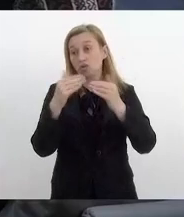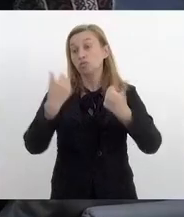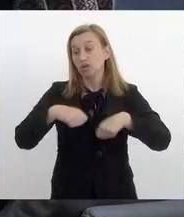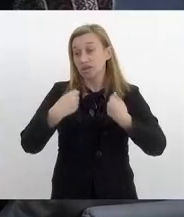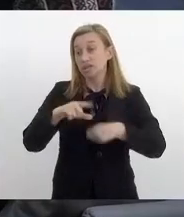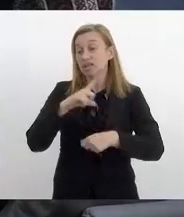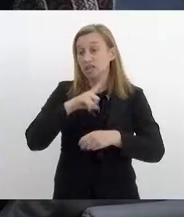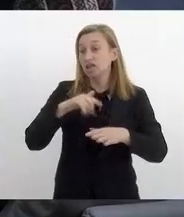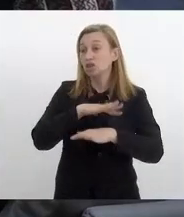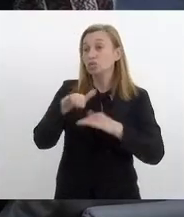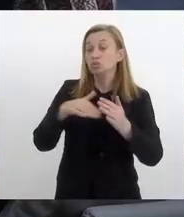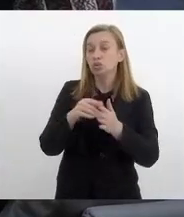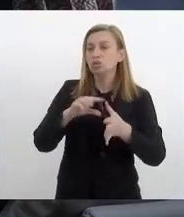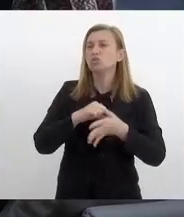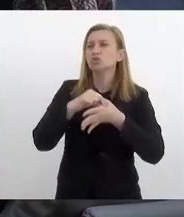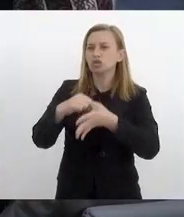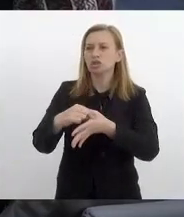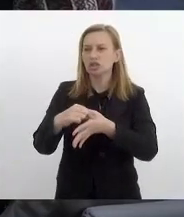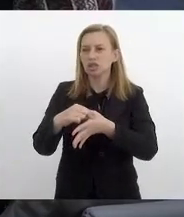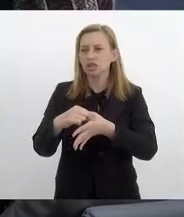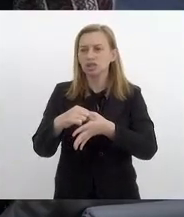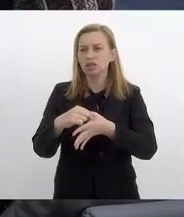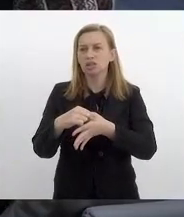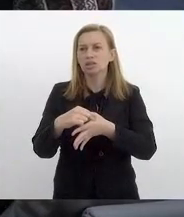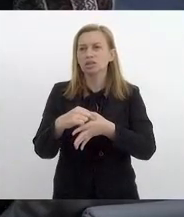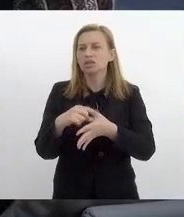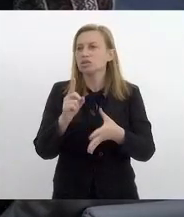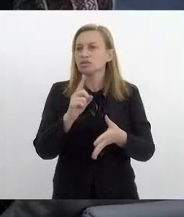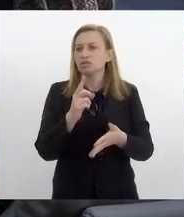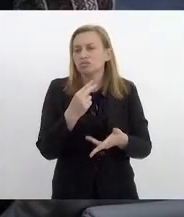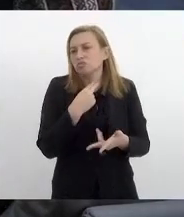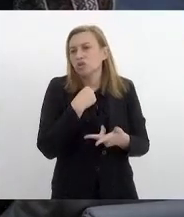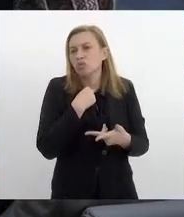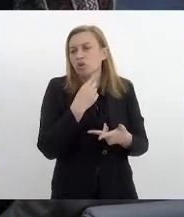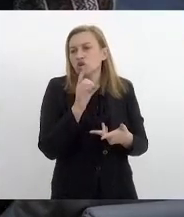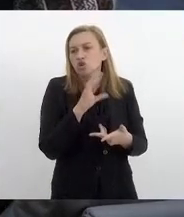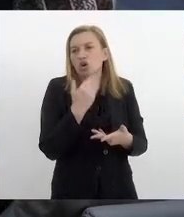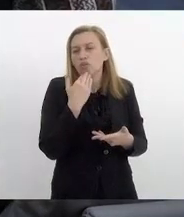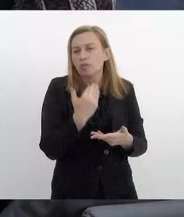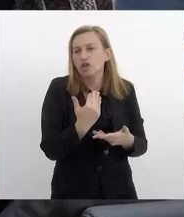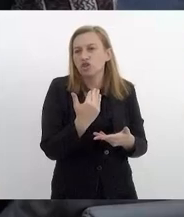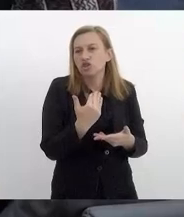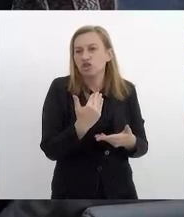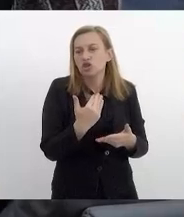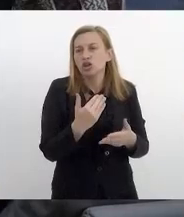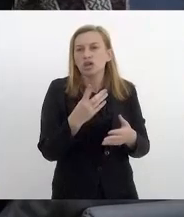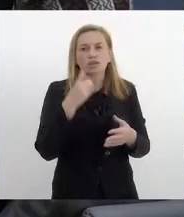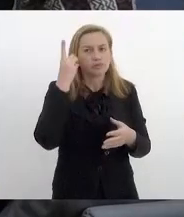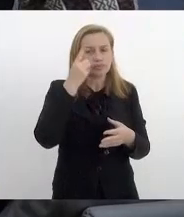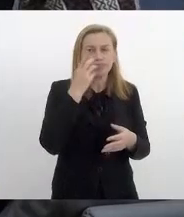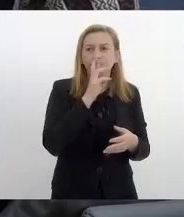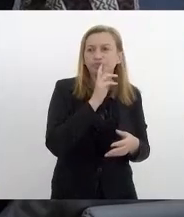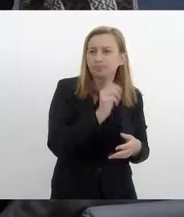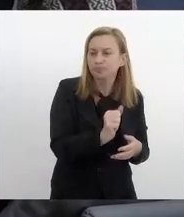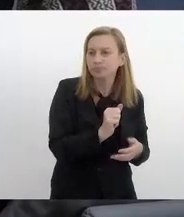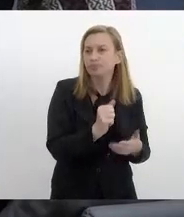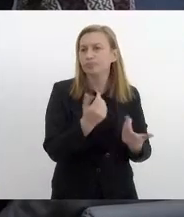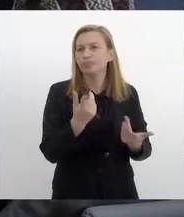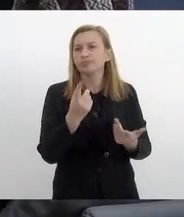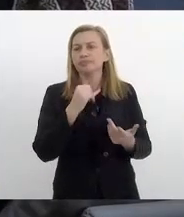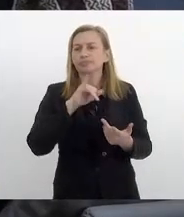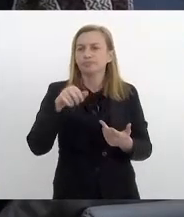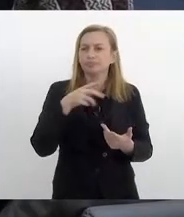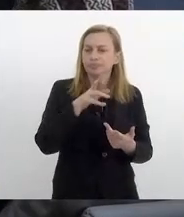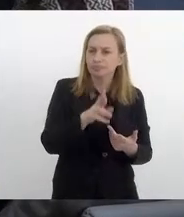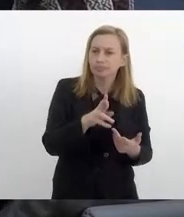procedimento feito por todos os líderes, e seja, não pode só eu pedir solicitar o deputado Rodrigo Amorim, deputado Jair